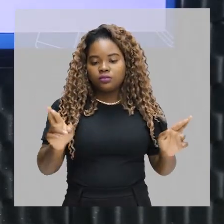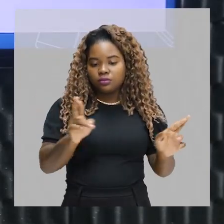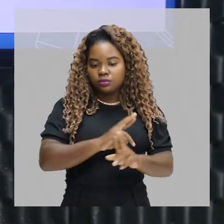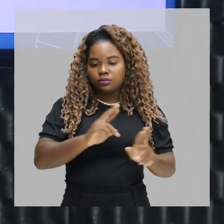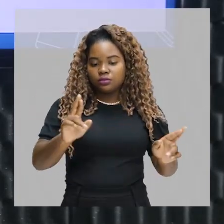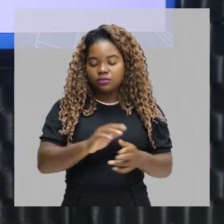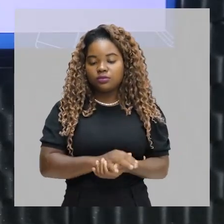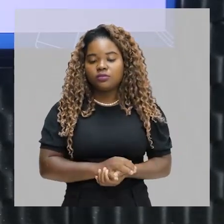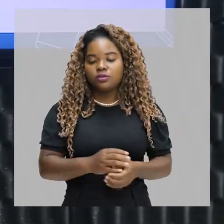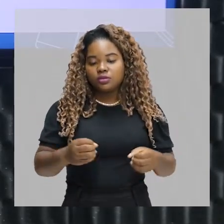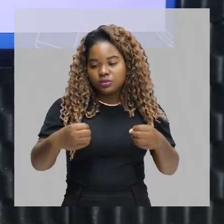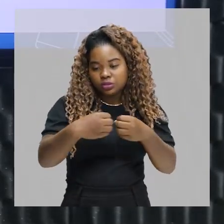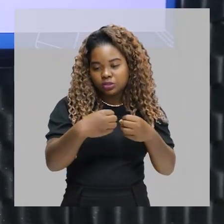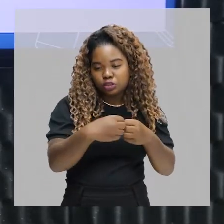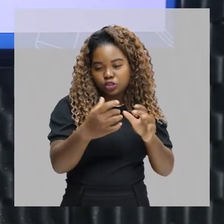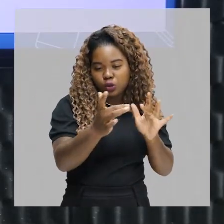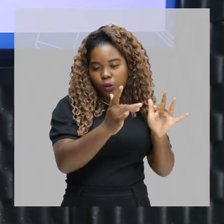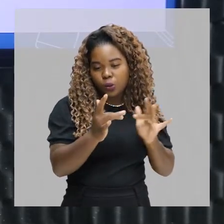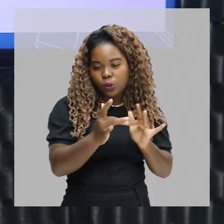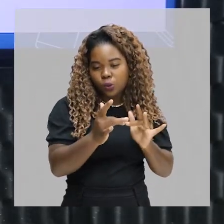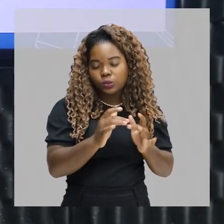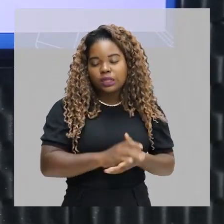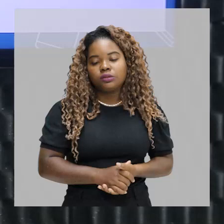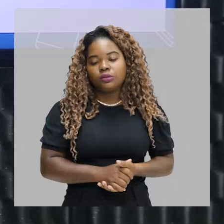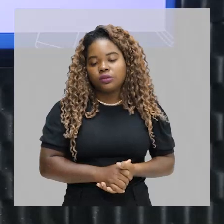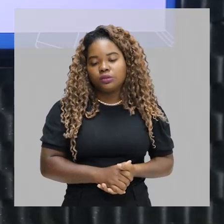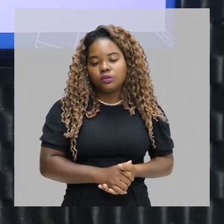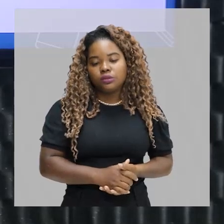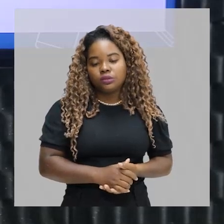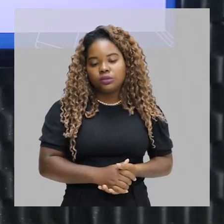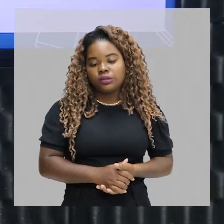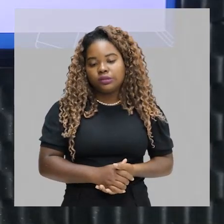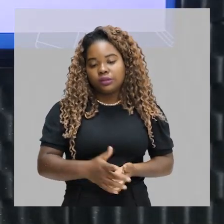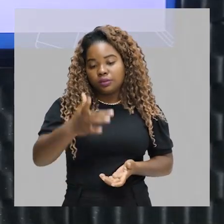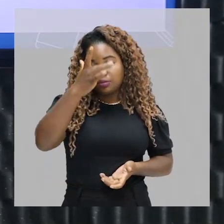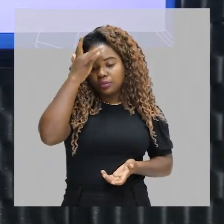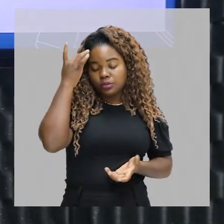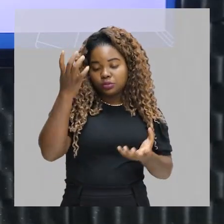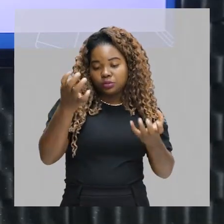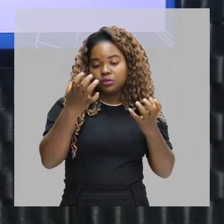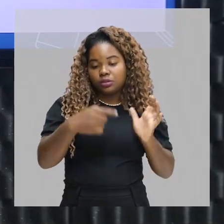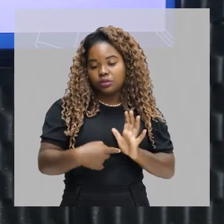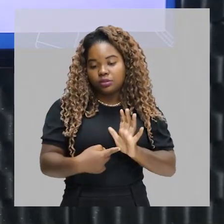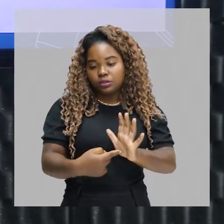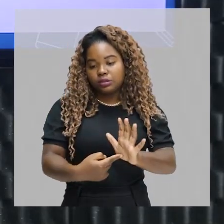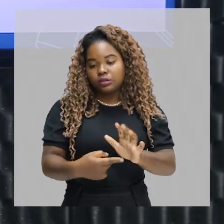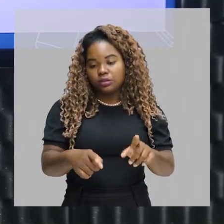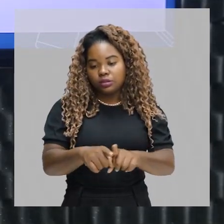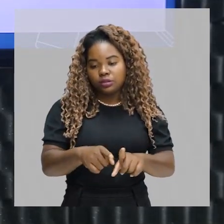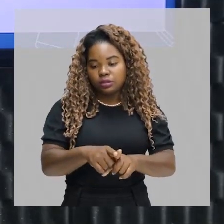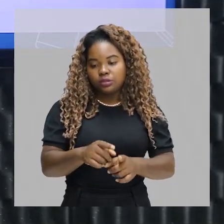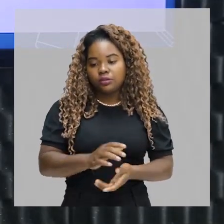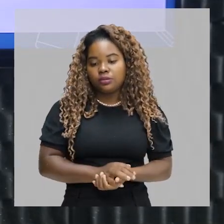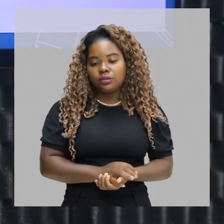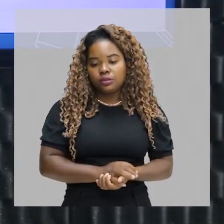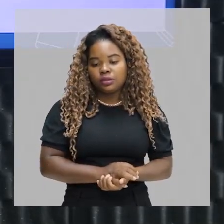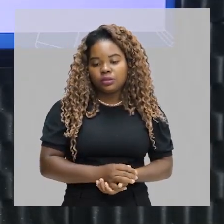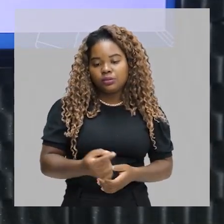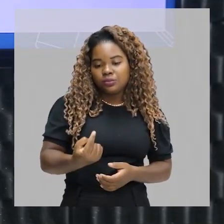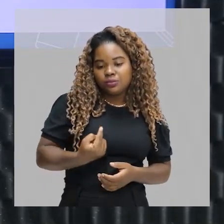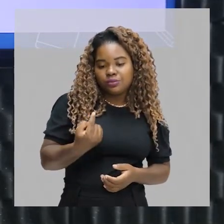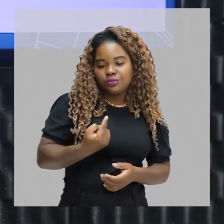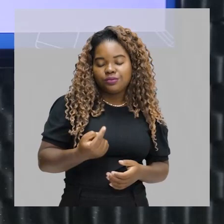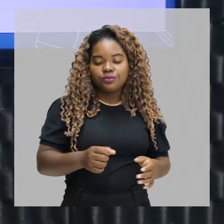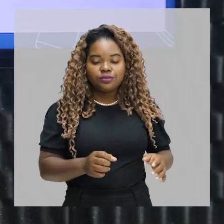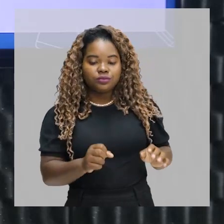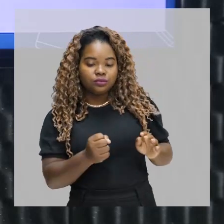de proximidade entre o emissor e aquilo que ele quer demonstrar, e também a questão de singular